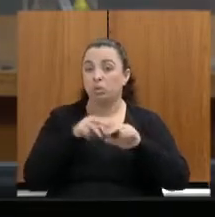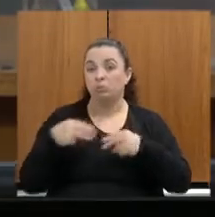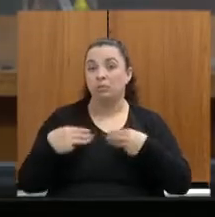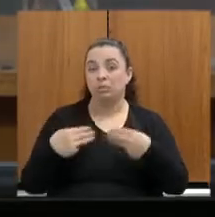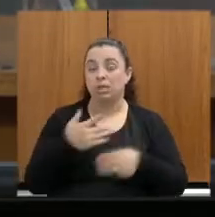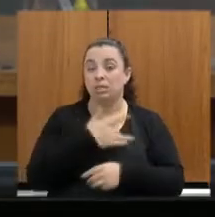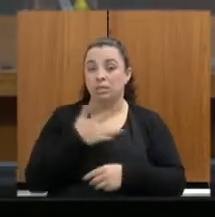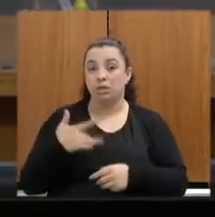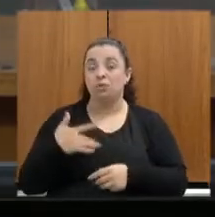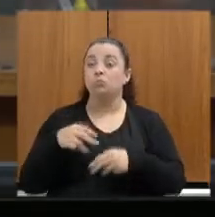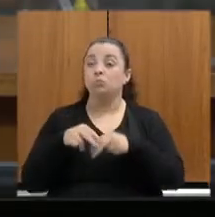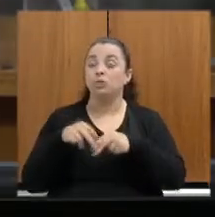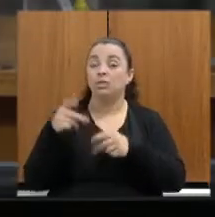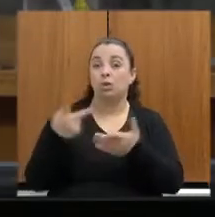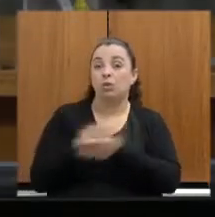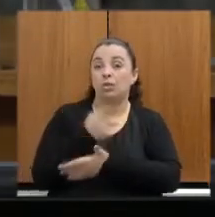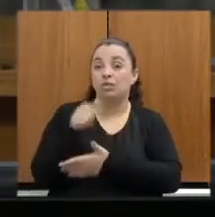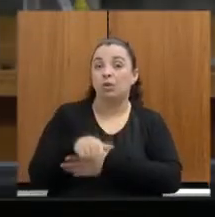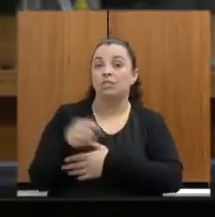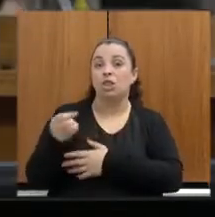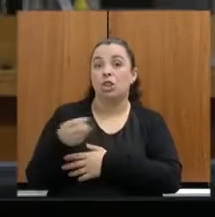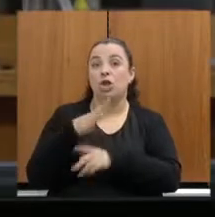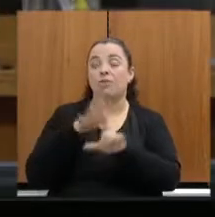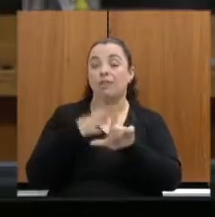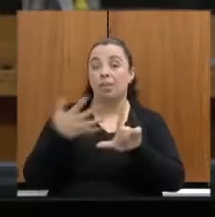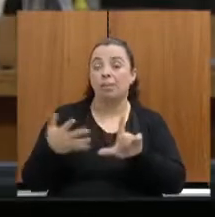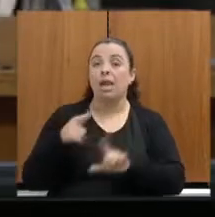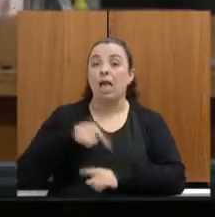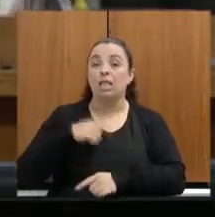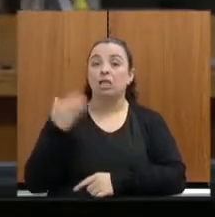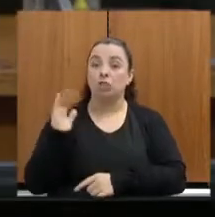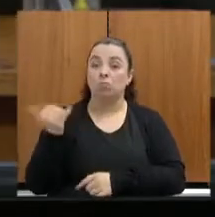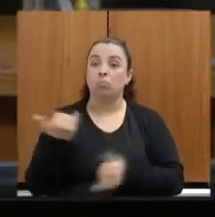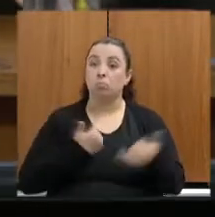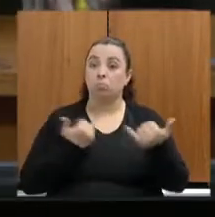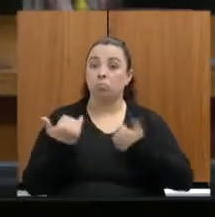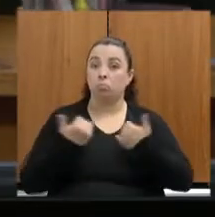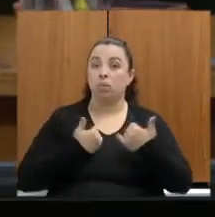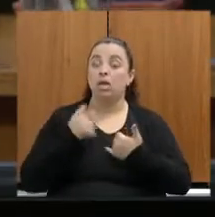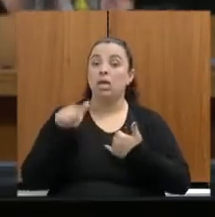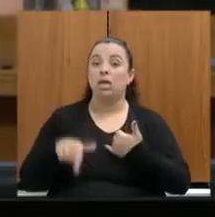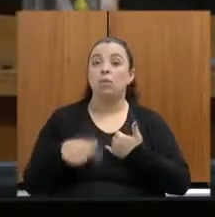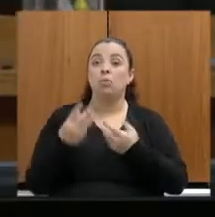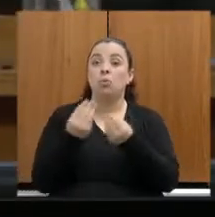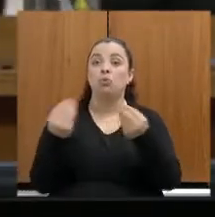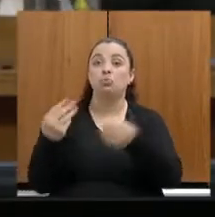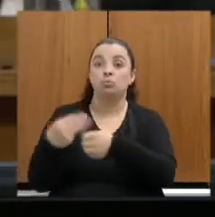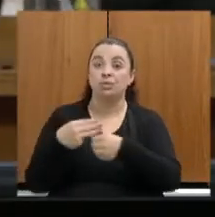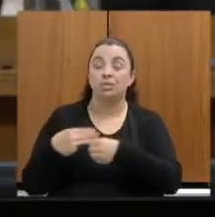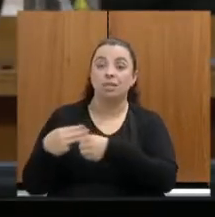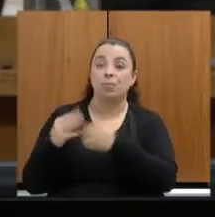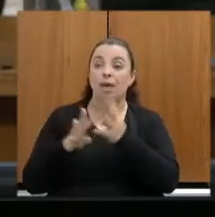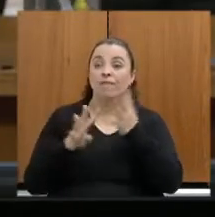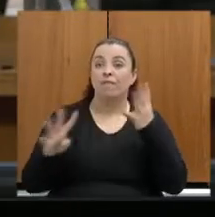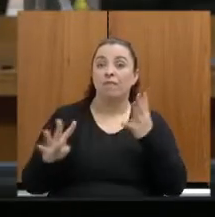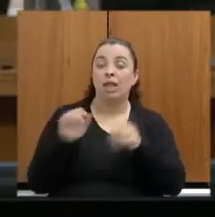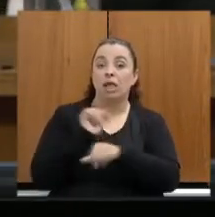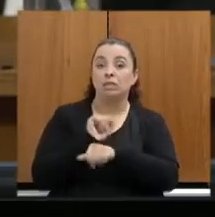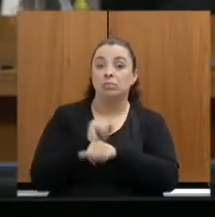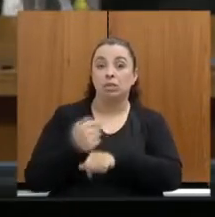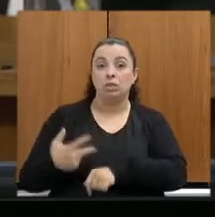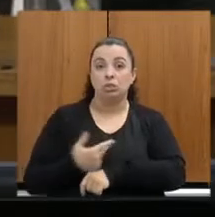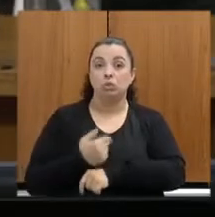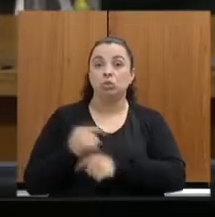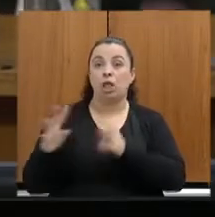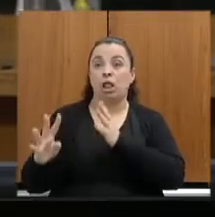a gente fez essa nova tabela temos notícias de vários municípios gerando as filas de cirurgia Isso é muito bom e a gente tá